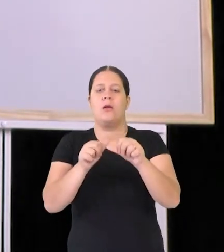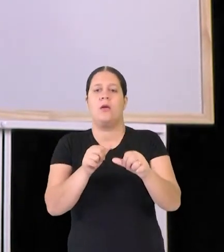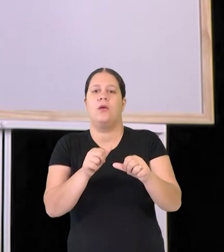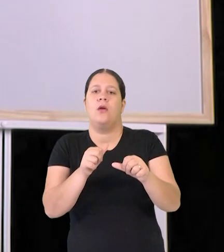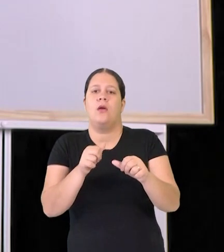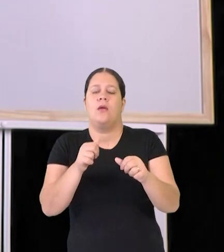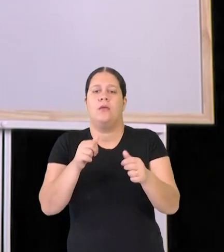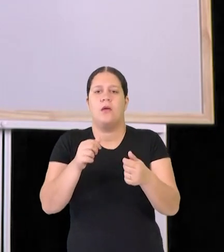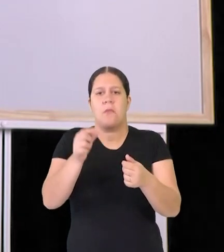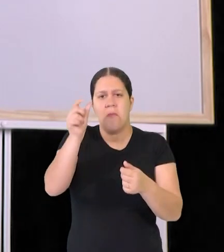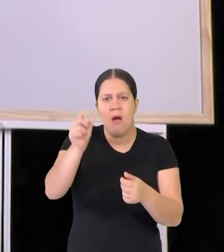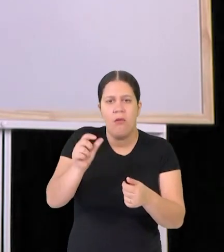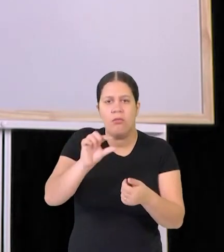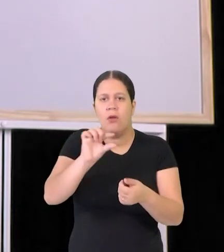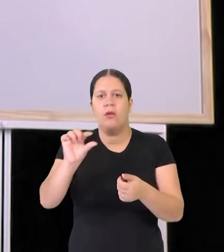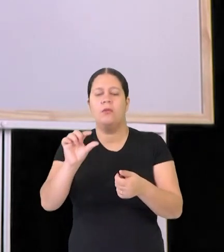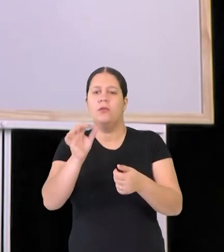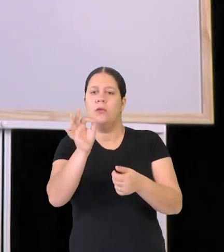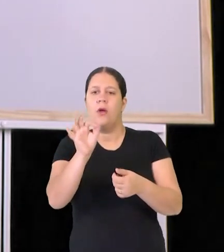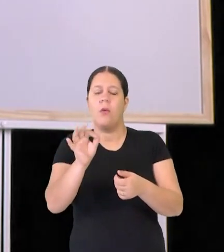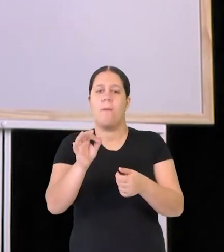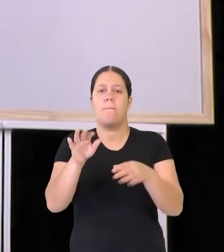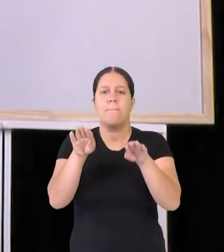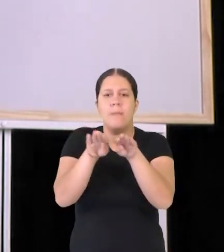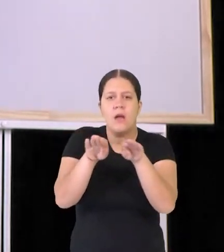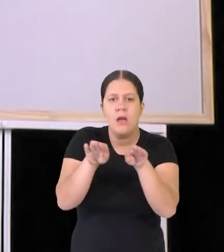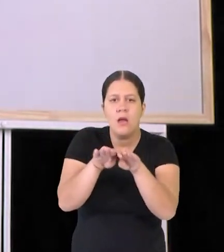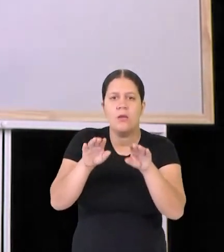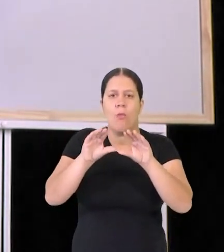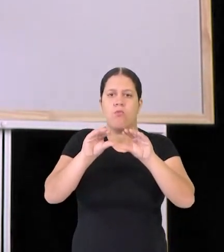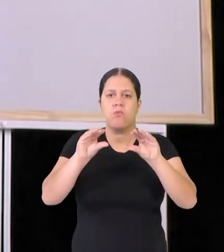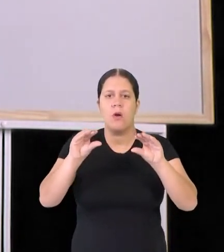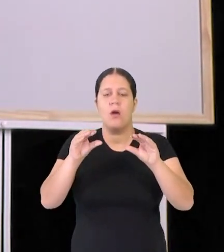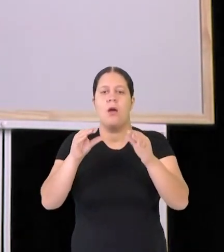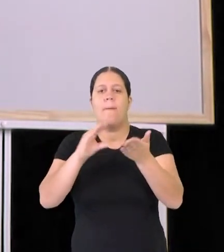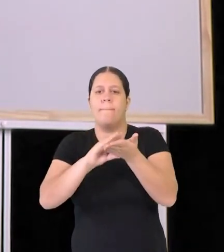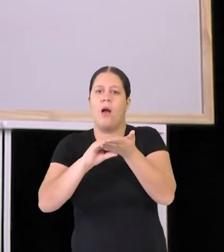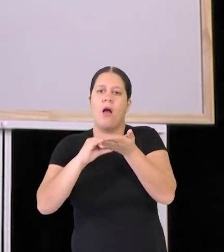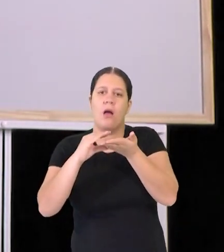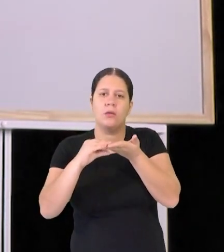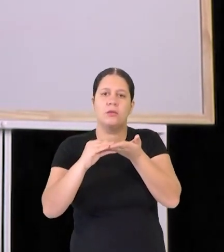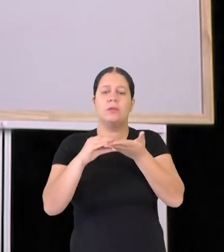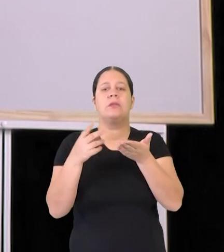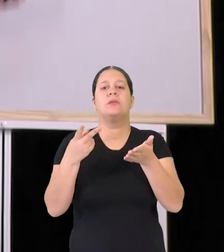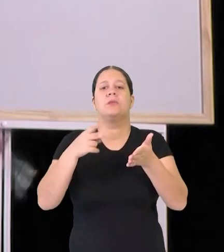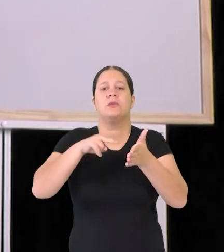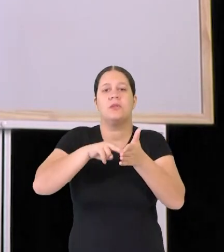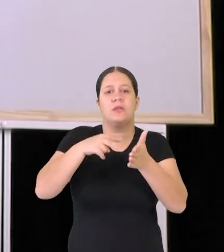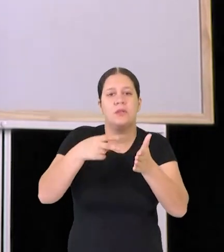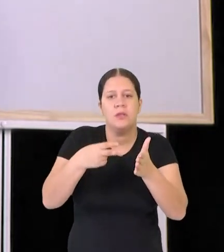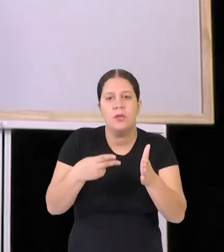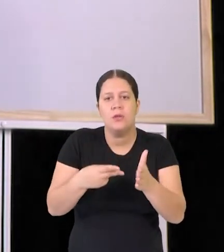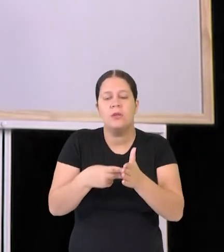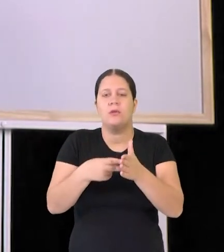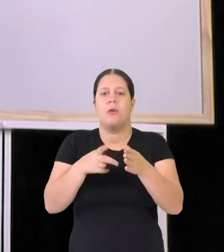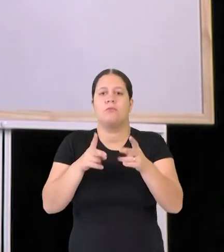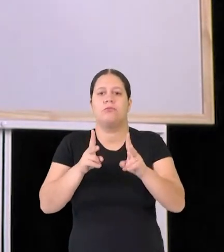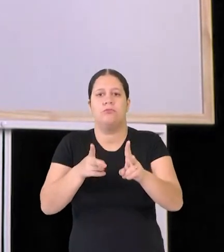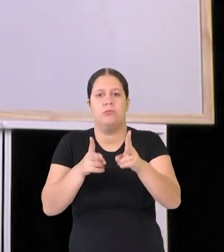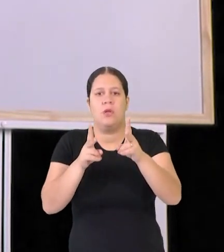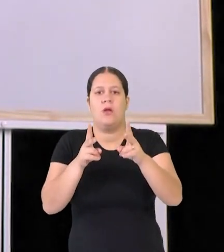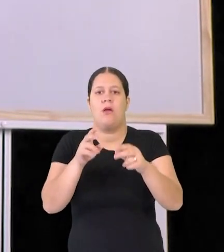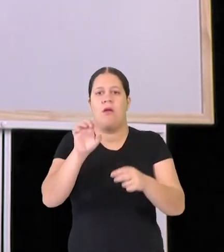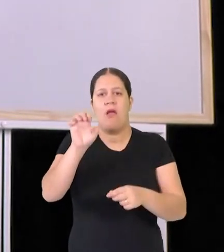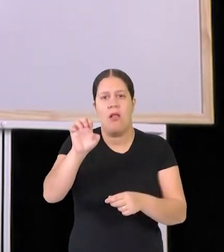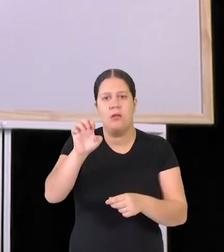pé ou deitado? Não, né? Ele permanece com o mesmo volume e, portanto, com a mesma massa também. Isso significa que a densidade é constante. E a